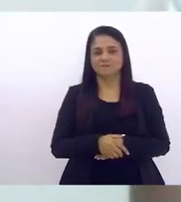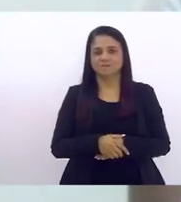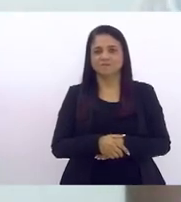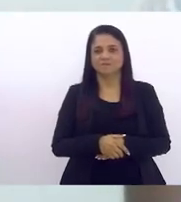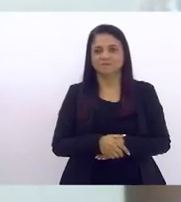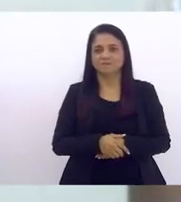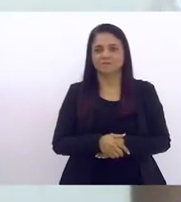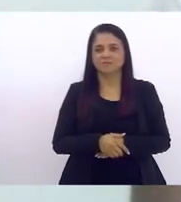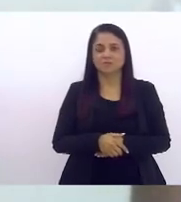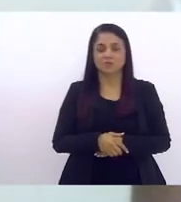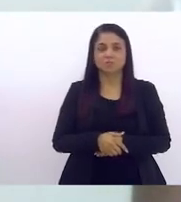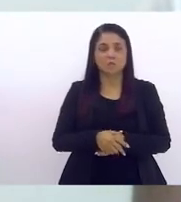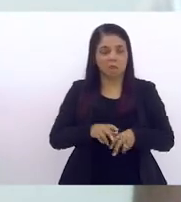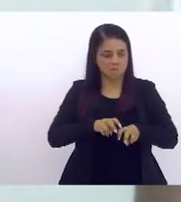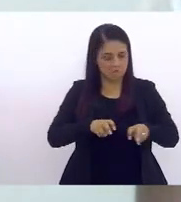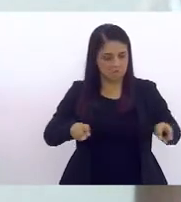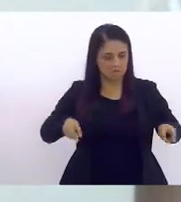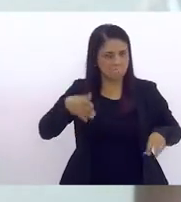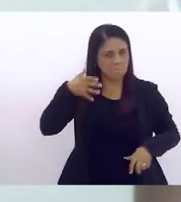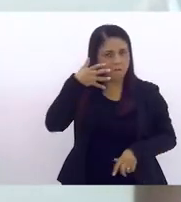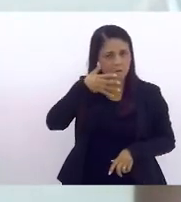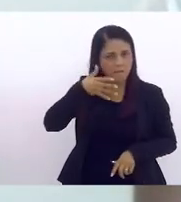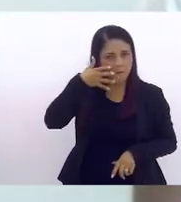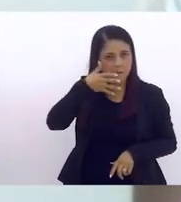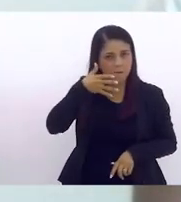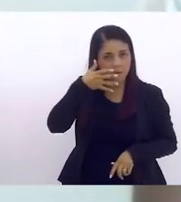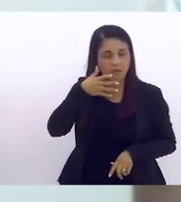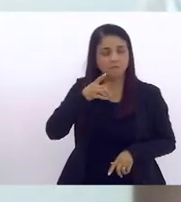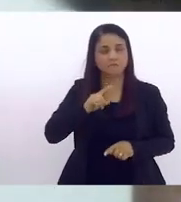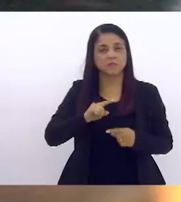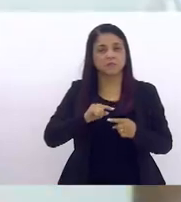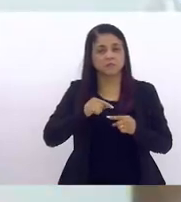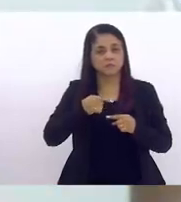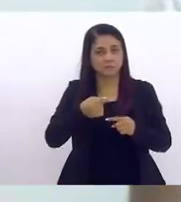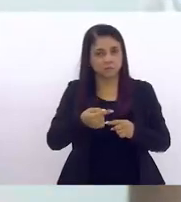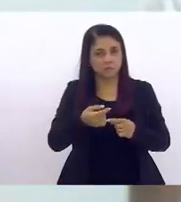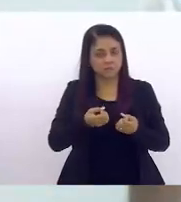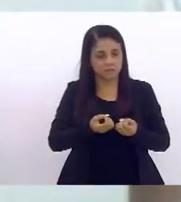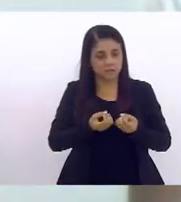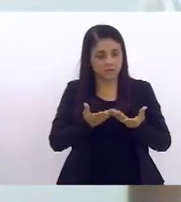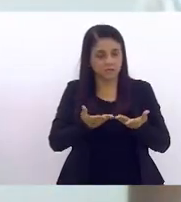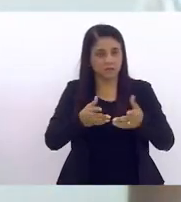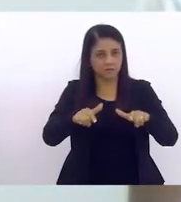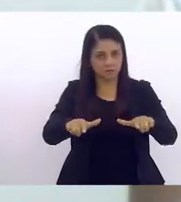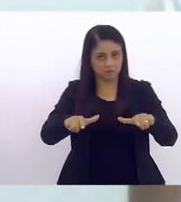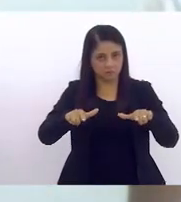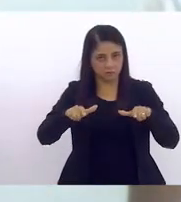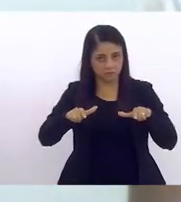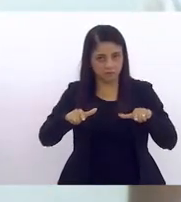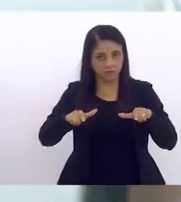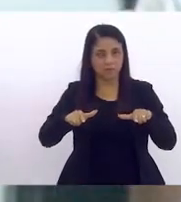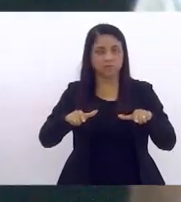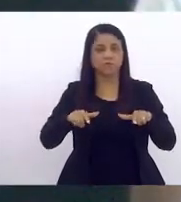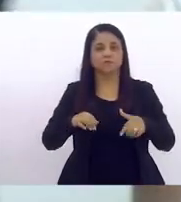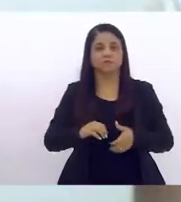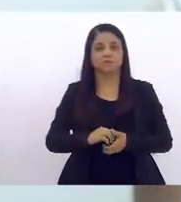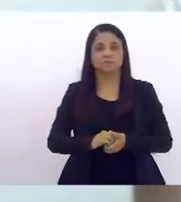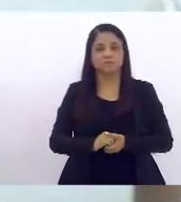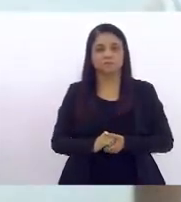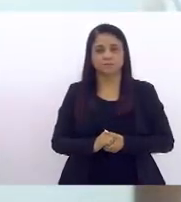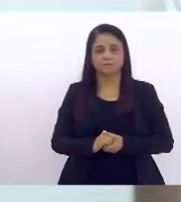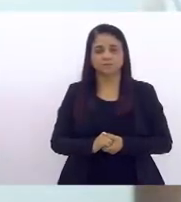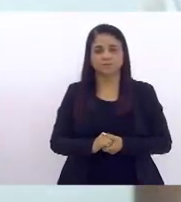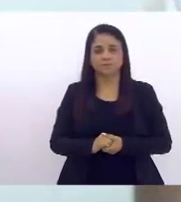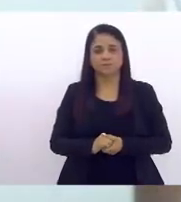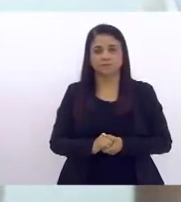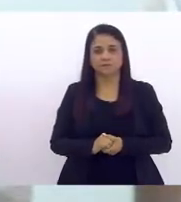Vamos ouvir toda a mesa, depois vamos entregar os certificados, os nossos certificados,